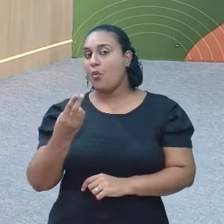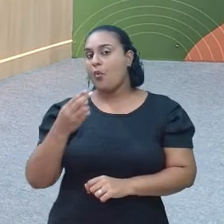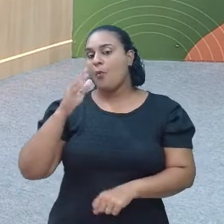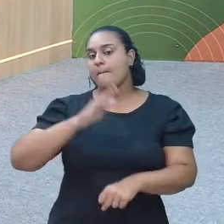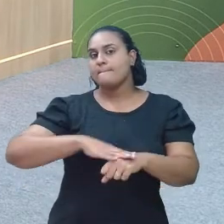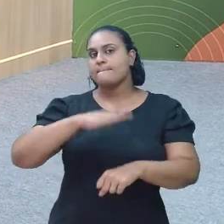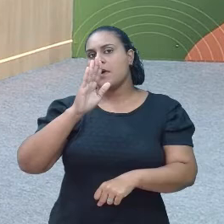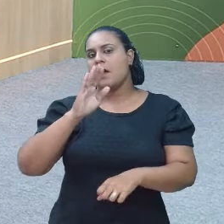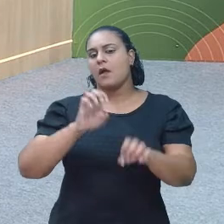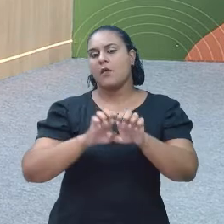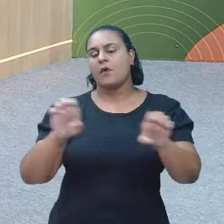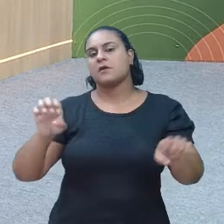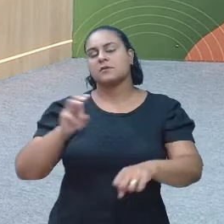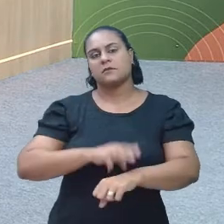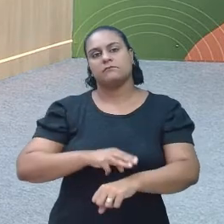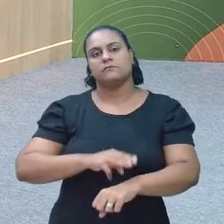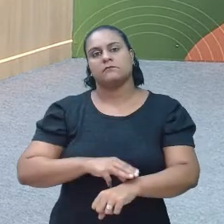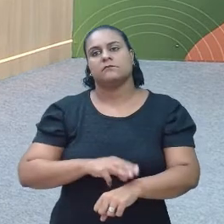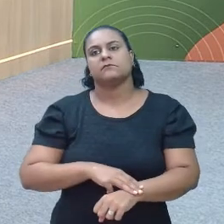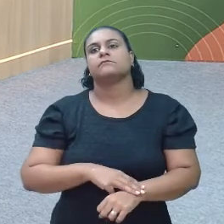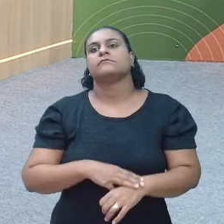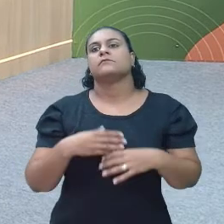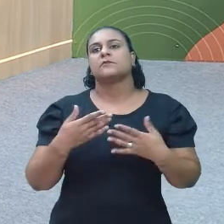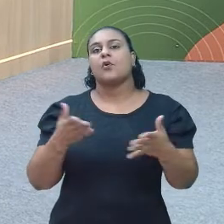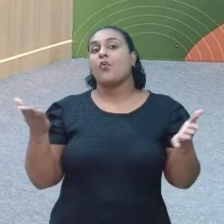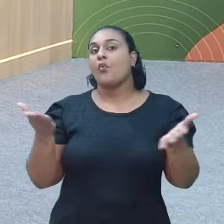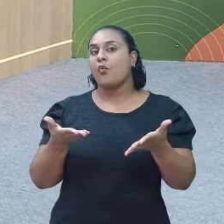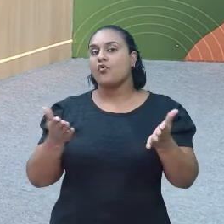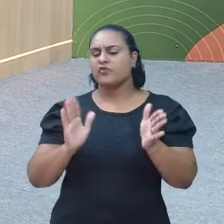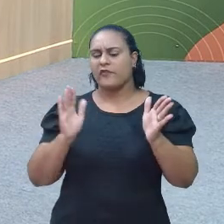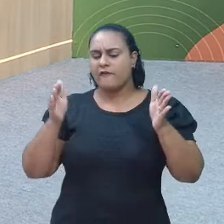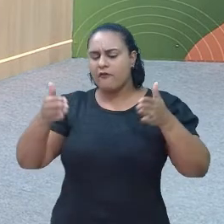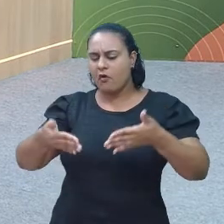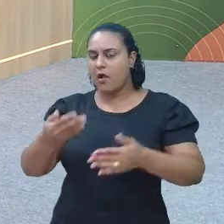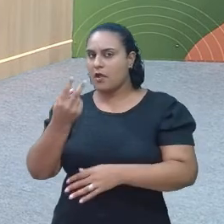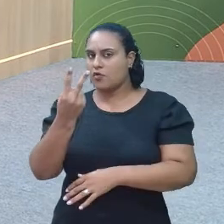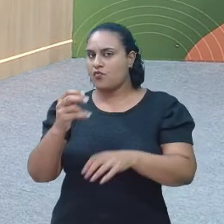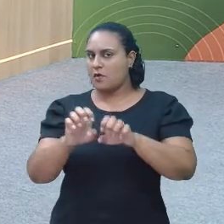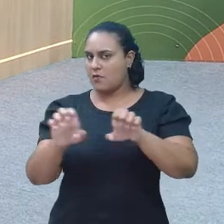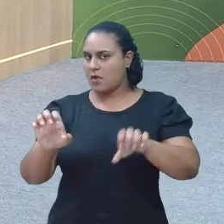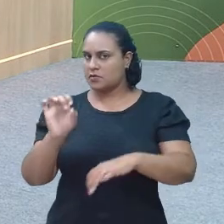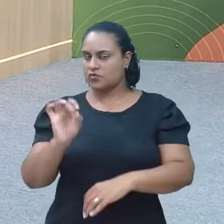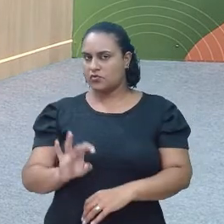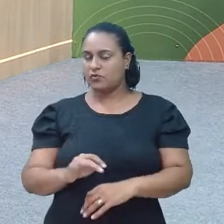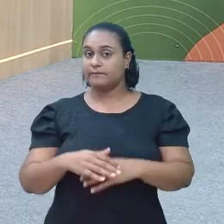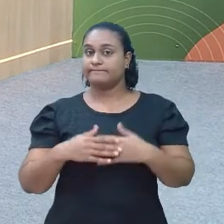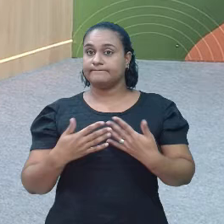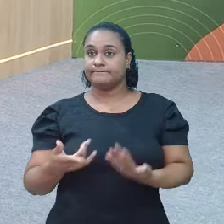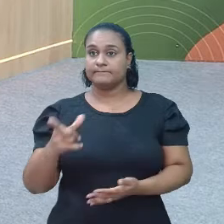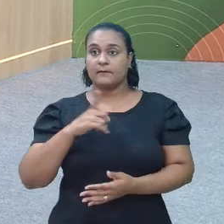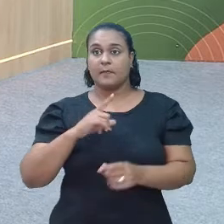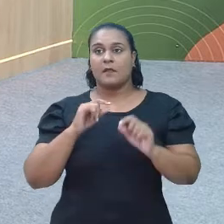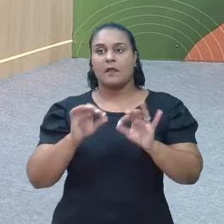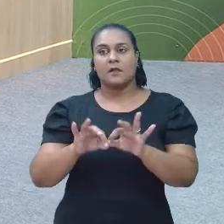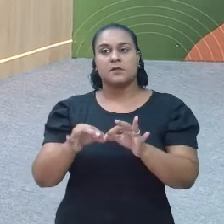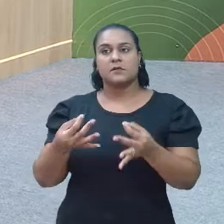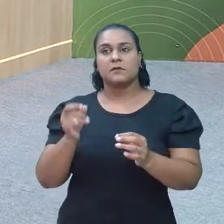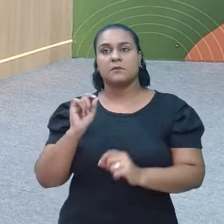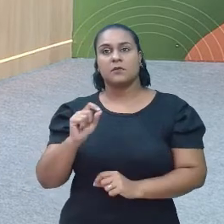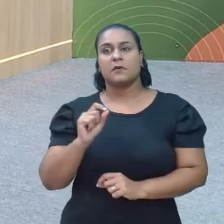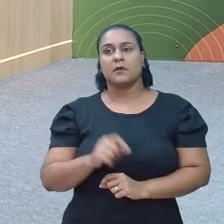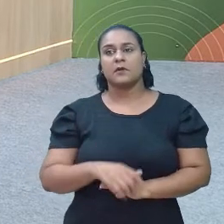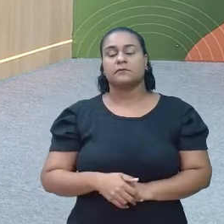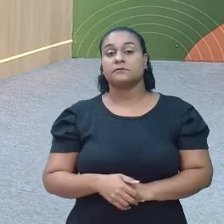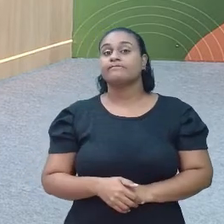ao mesmo tempo. E a gente vai restringir o nosso estudo a 2 equações, tá certo? Então, o que a gente tem aqui é simplesmente o seguinte, ó, cada